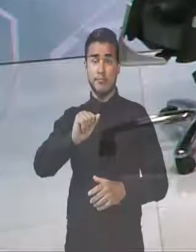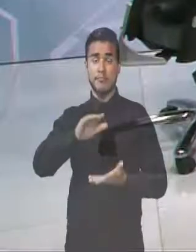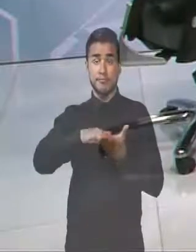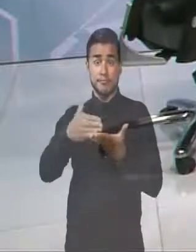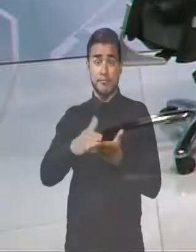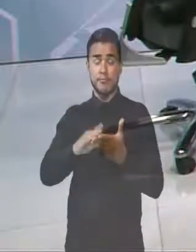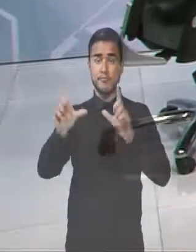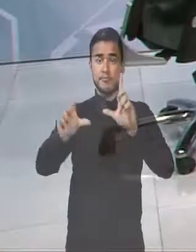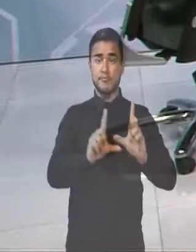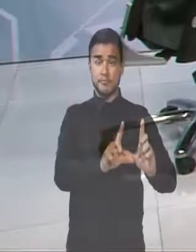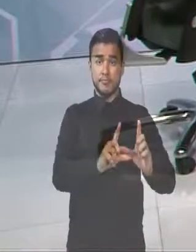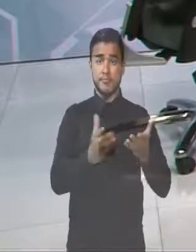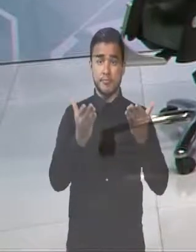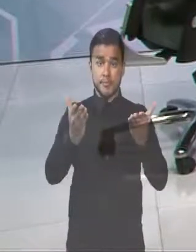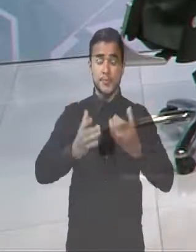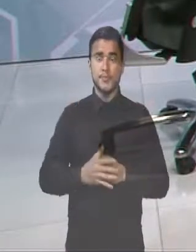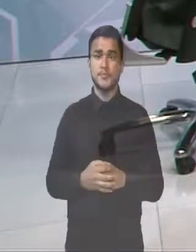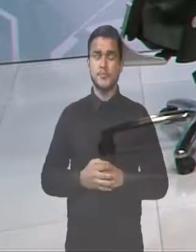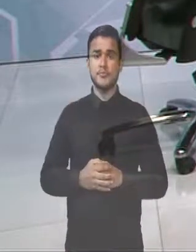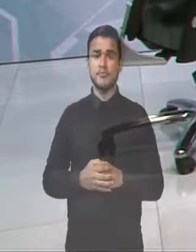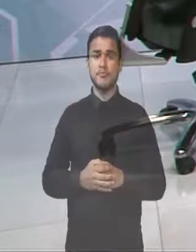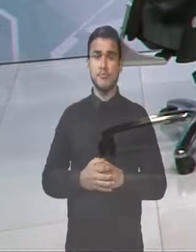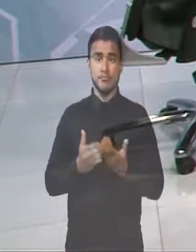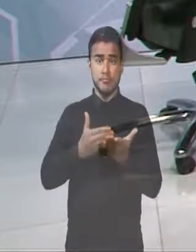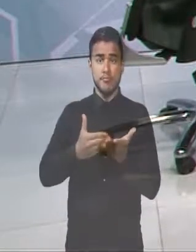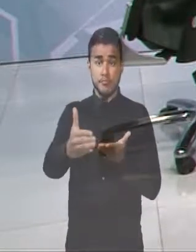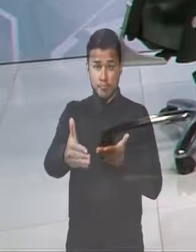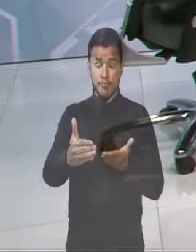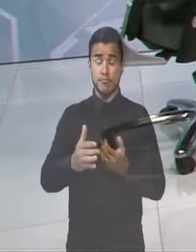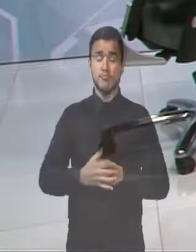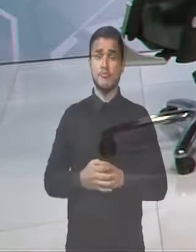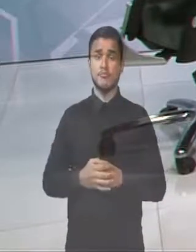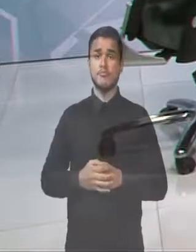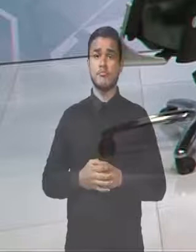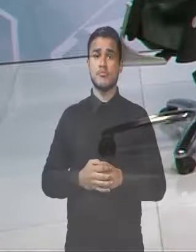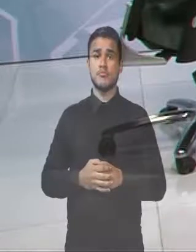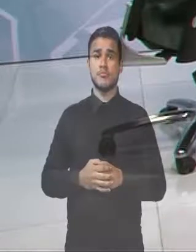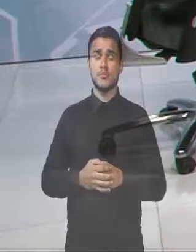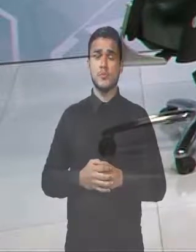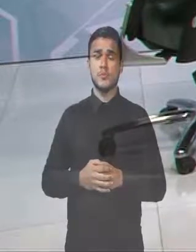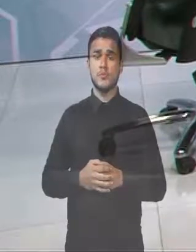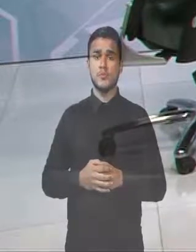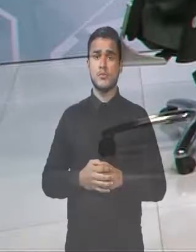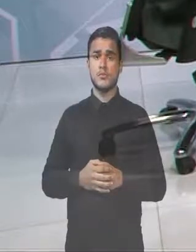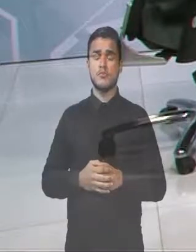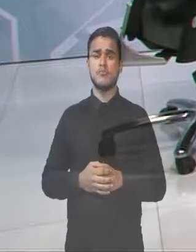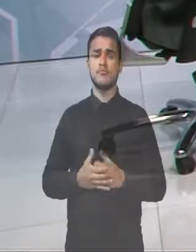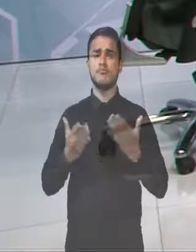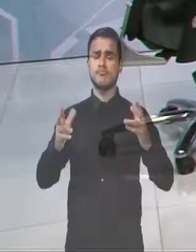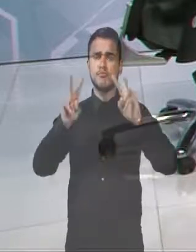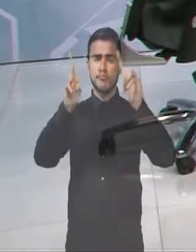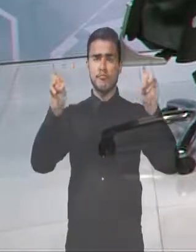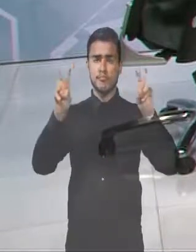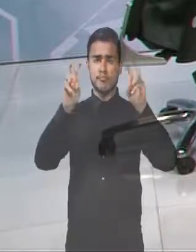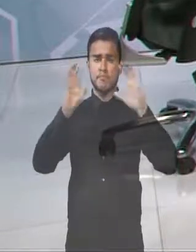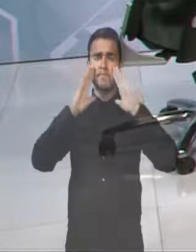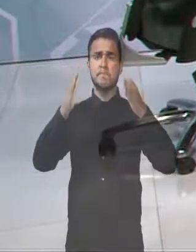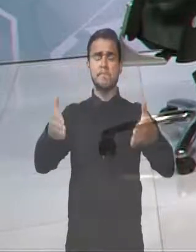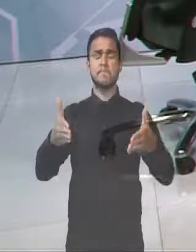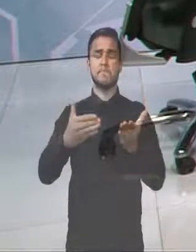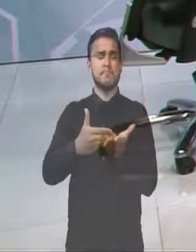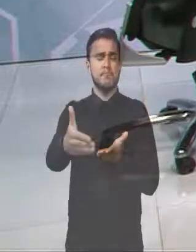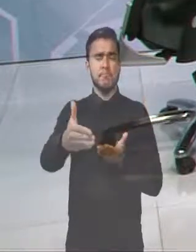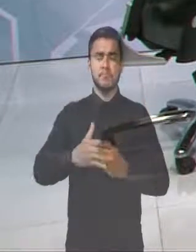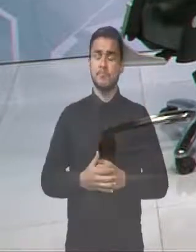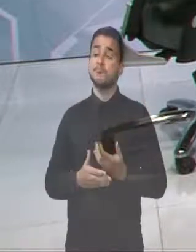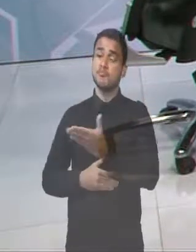pelas participações, eu gostaria de começar o programa sobre o tema central, objeto do nosso editorial de abertura,